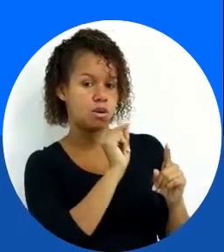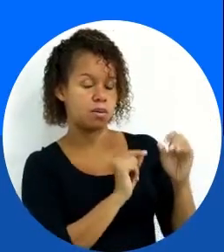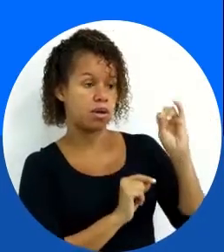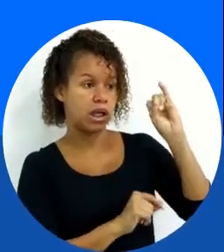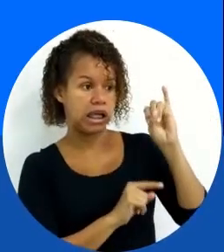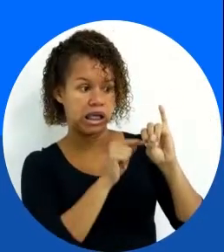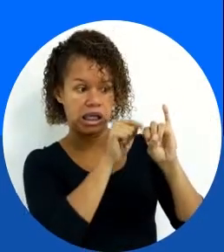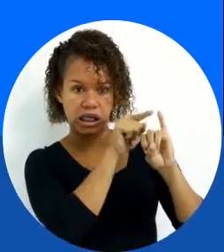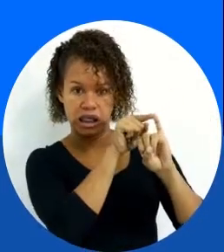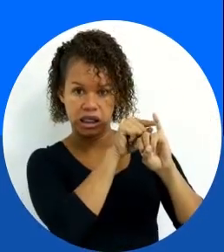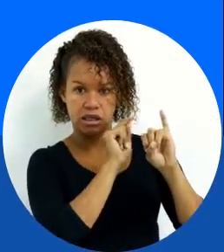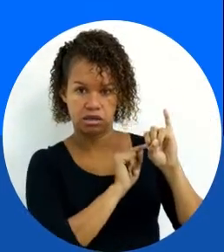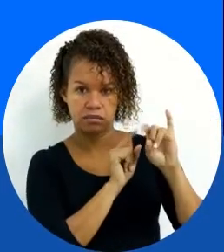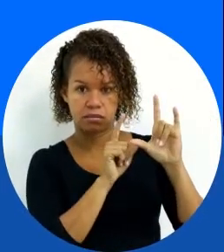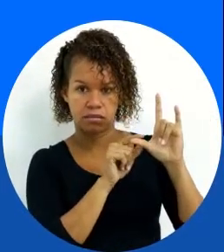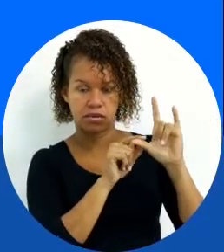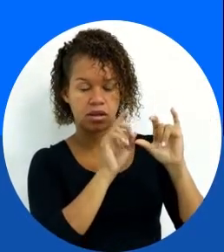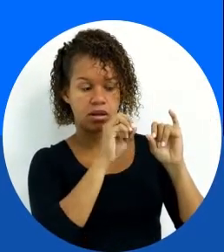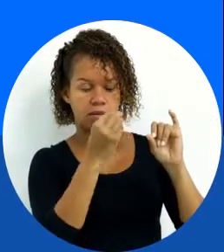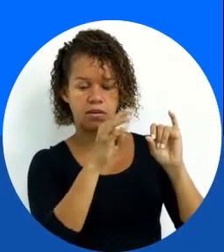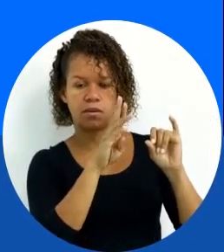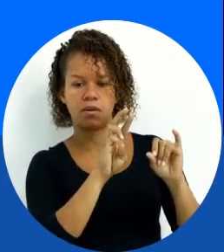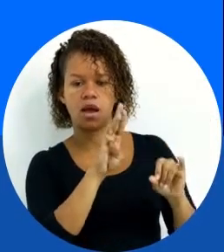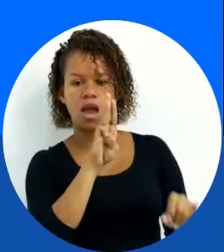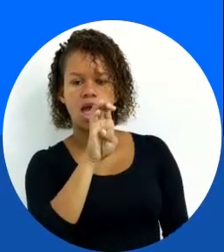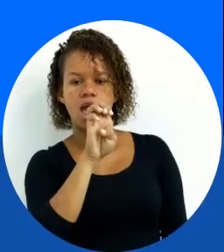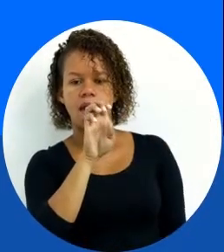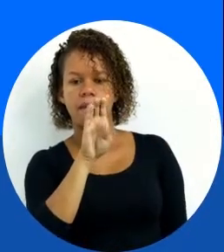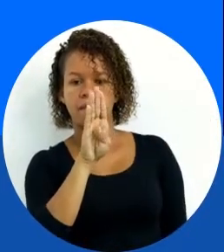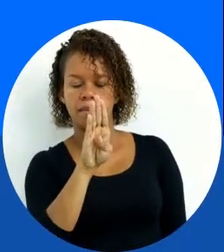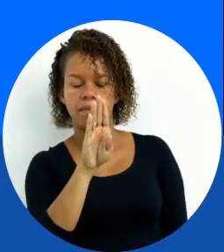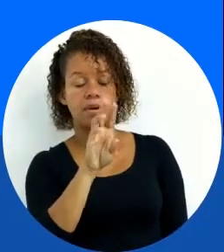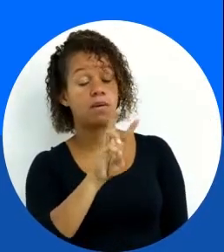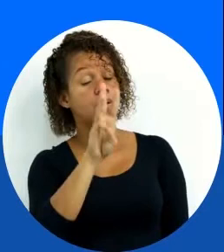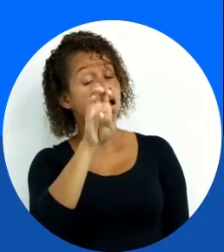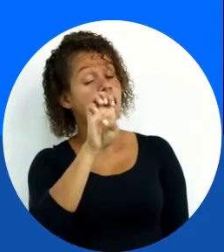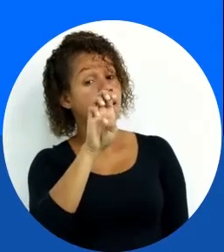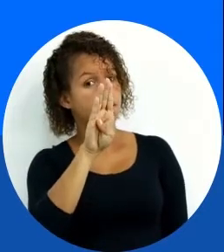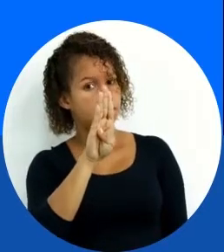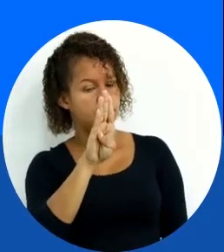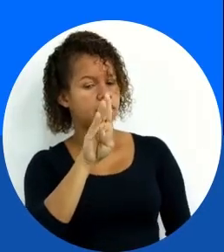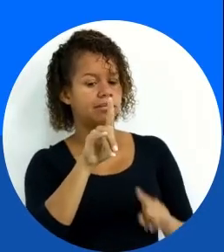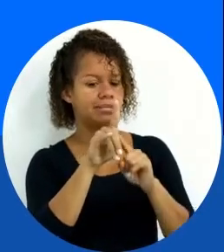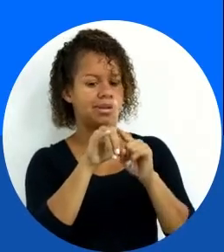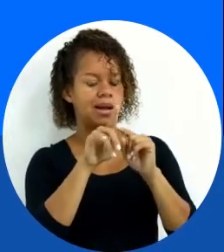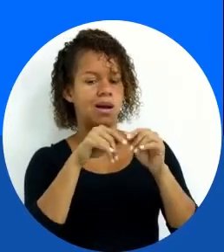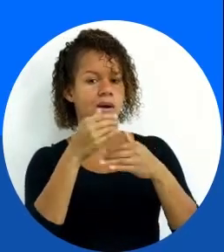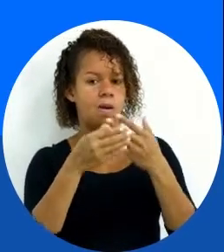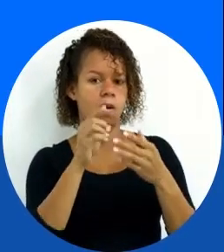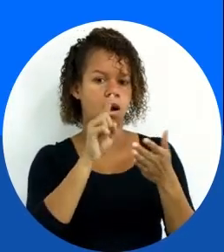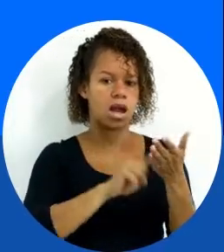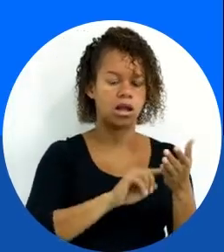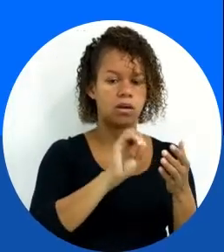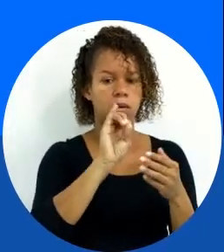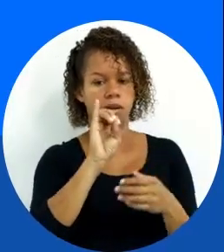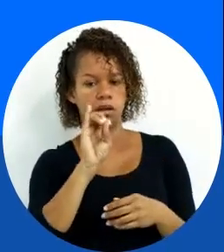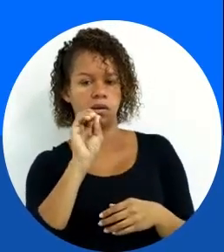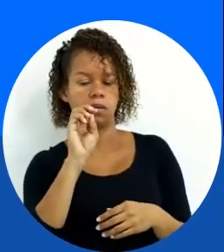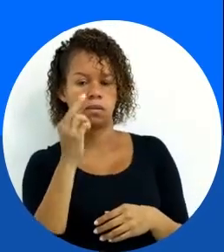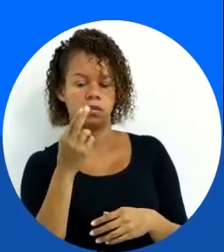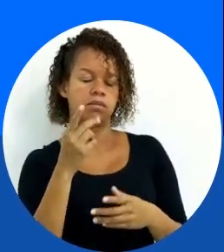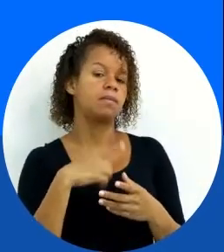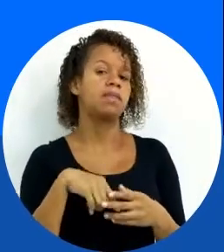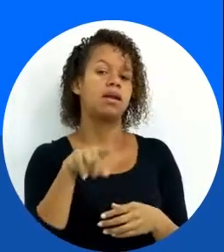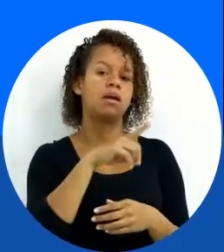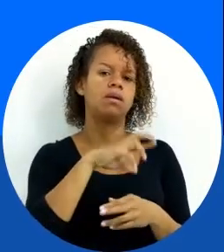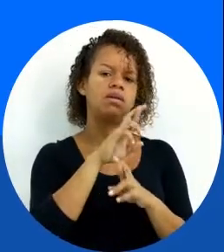e depois do termo web, essa expressão de busca, programação AND ou I web,